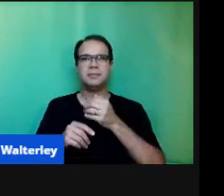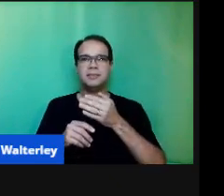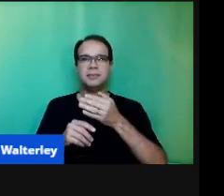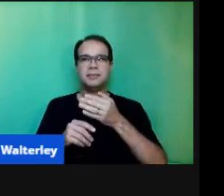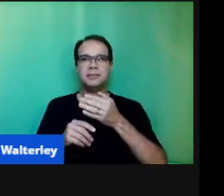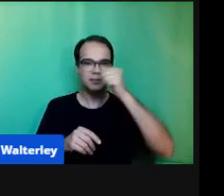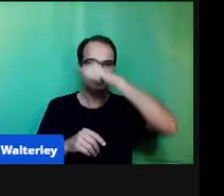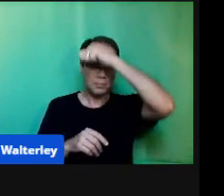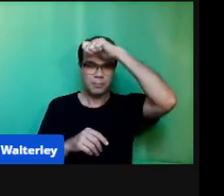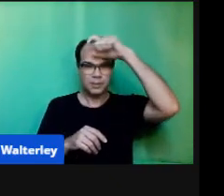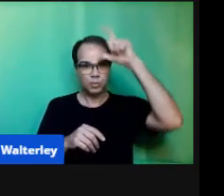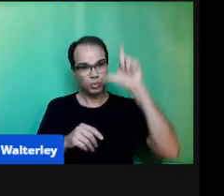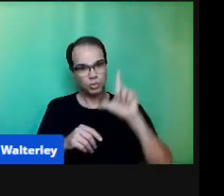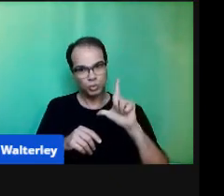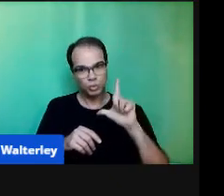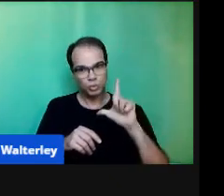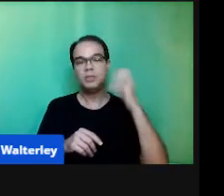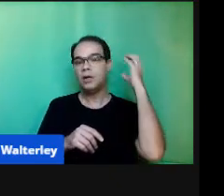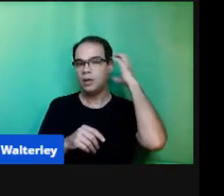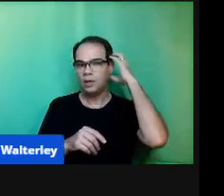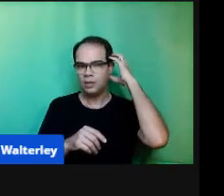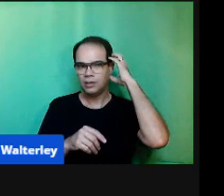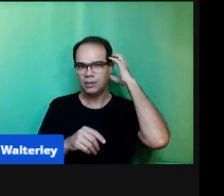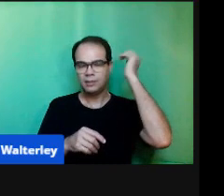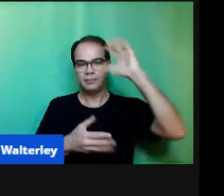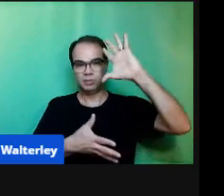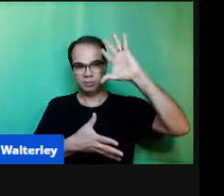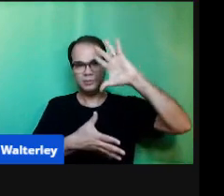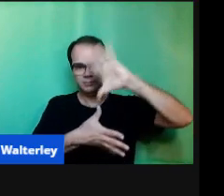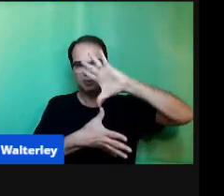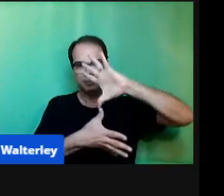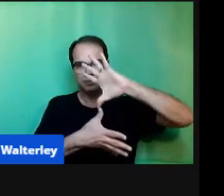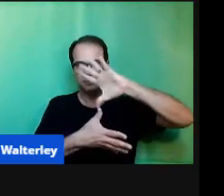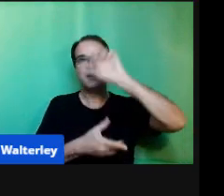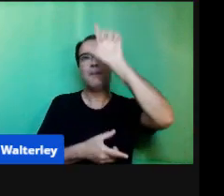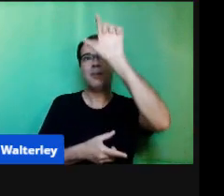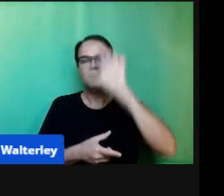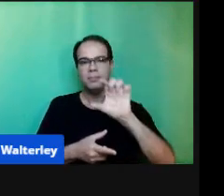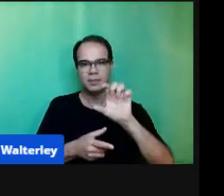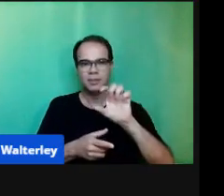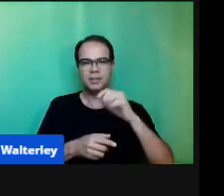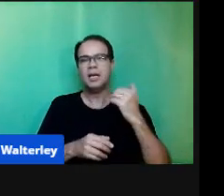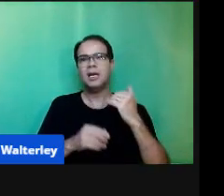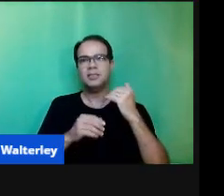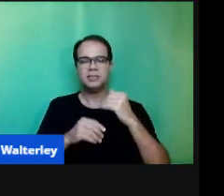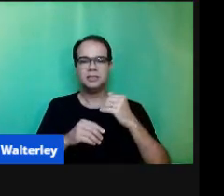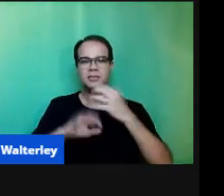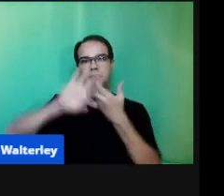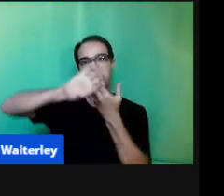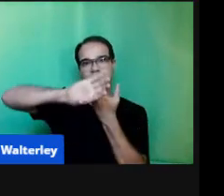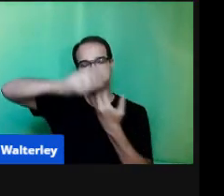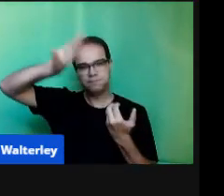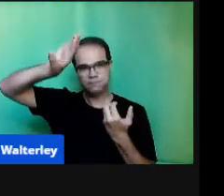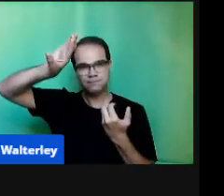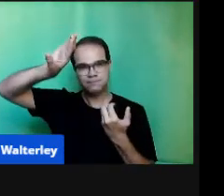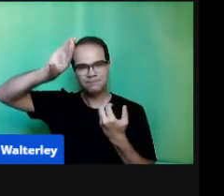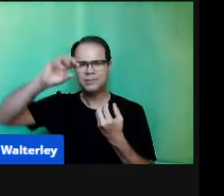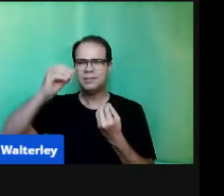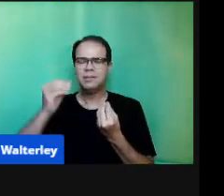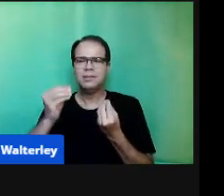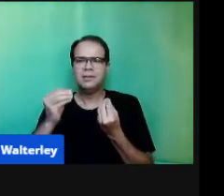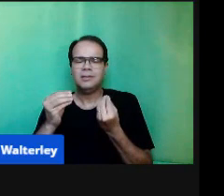Estado e queria fazer um documentário que comprovasse essa tese. A gente fez, foi atrás, tratou de